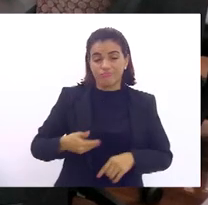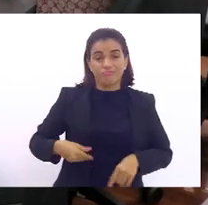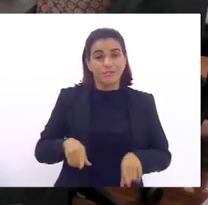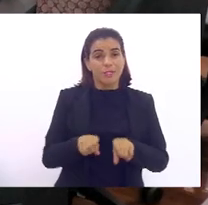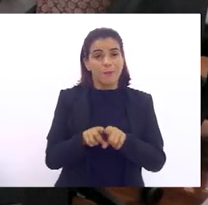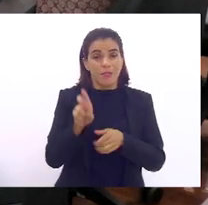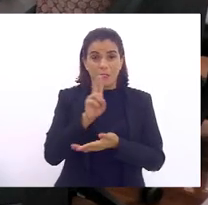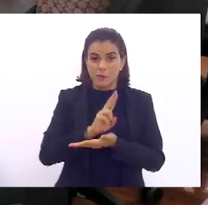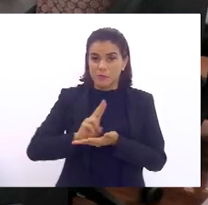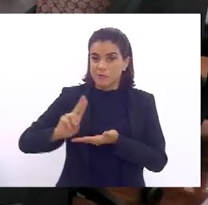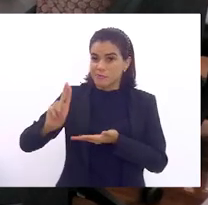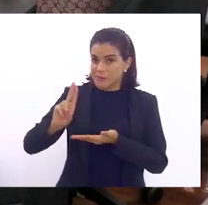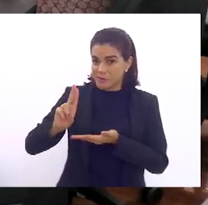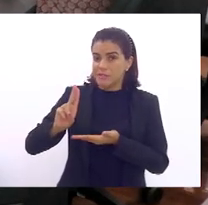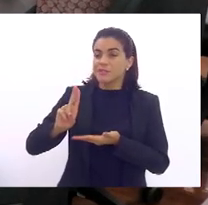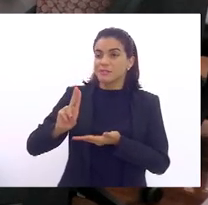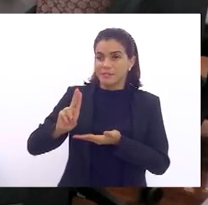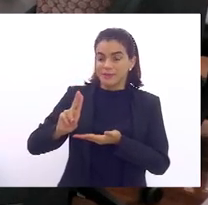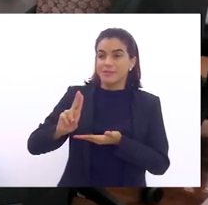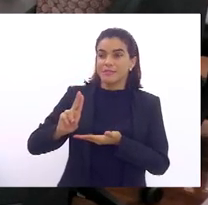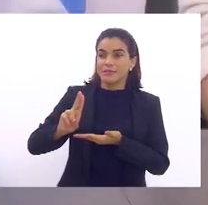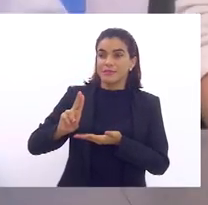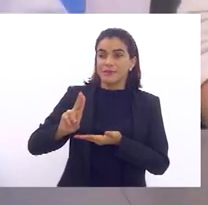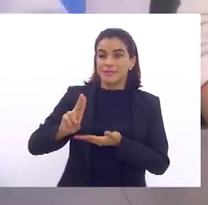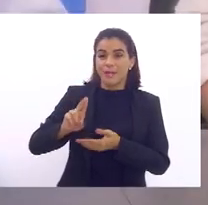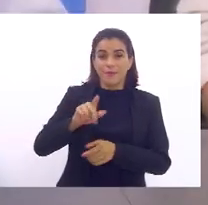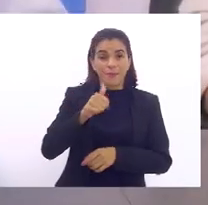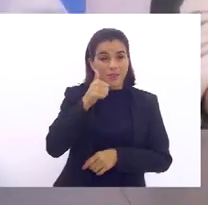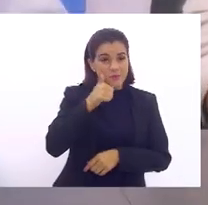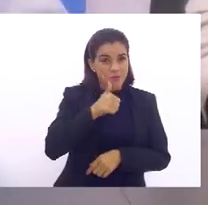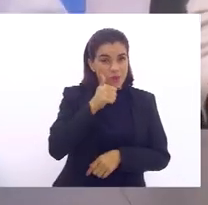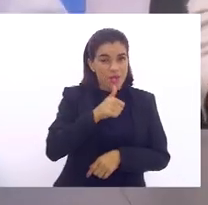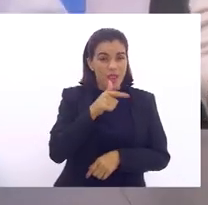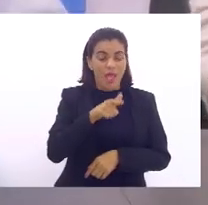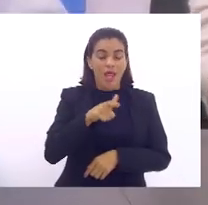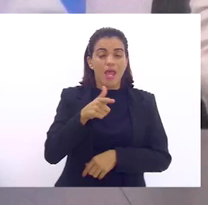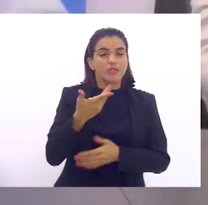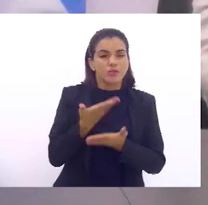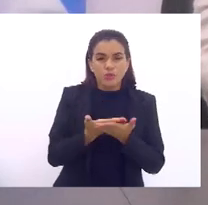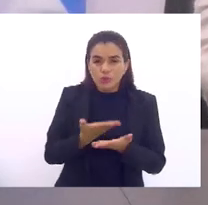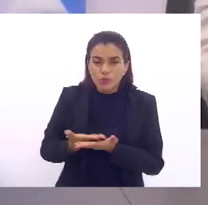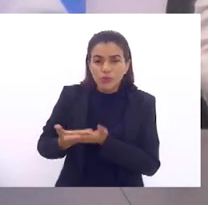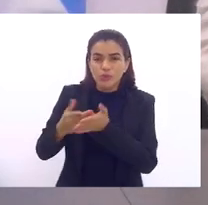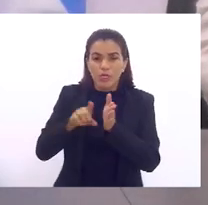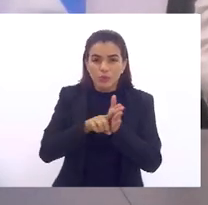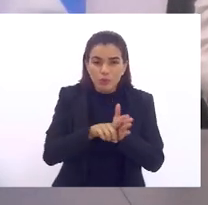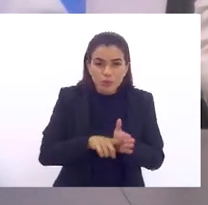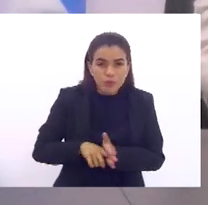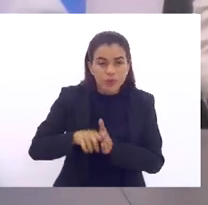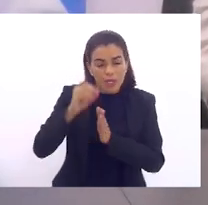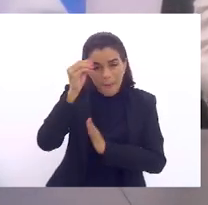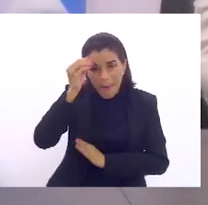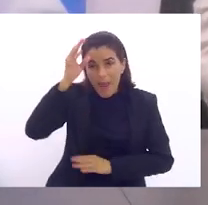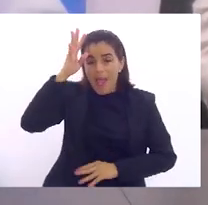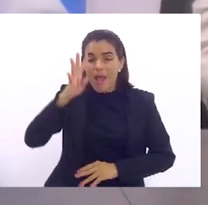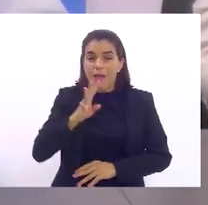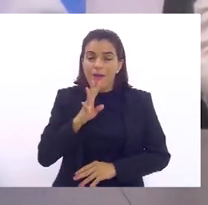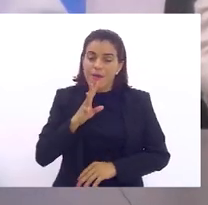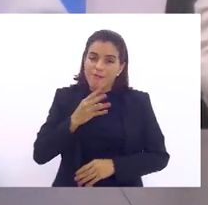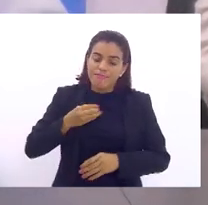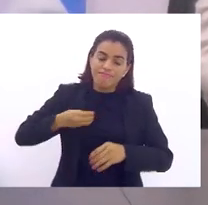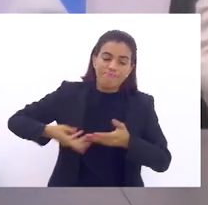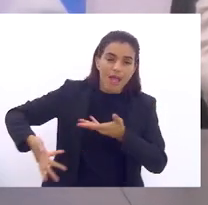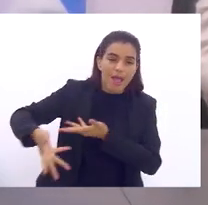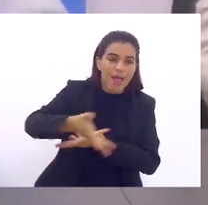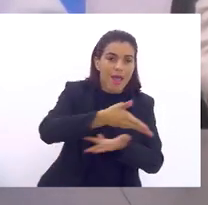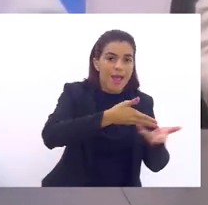Universidades né que são essas mulheres que estão produzindo saber que estão produzindo conhecimento que também são as